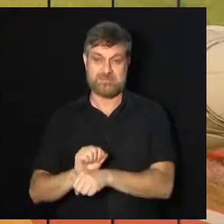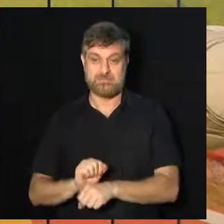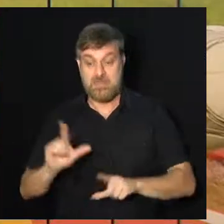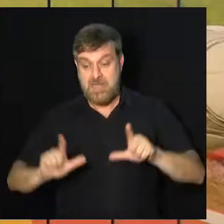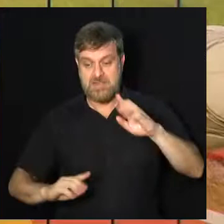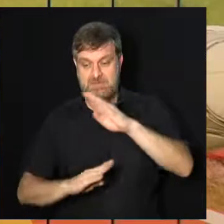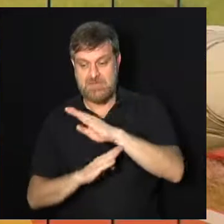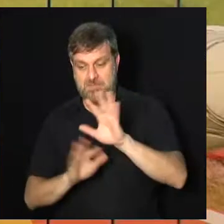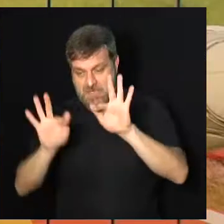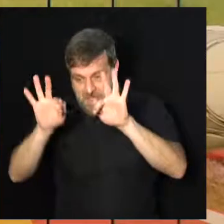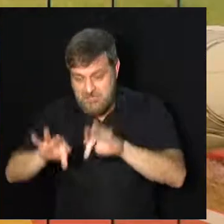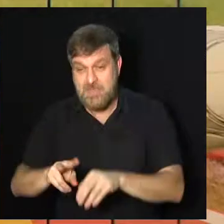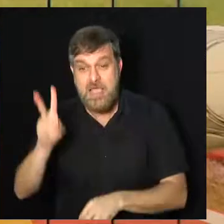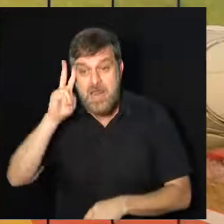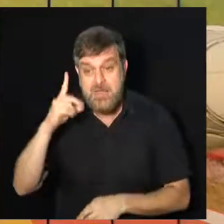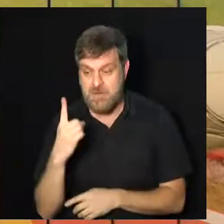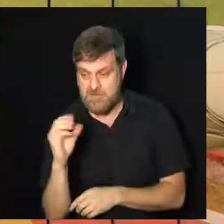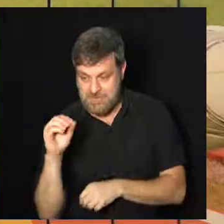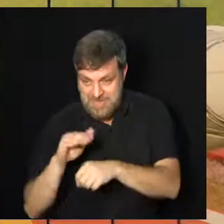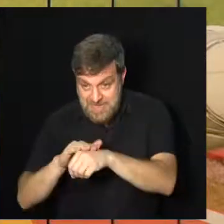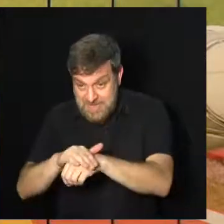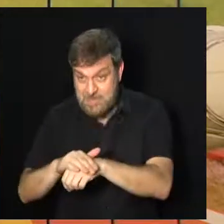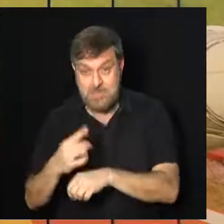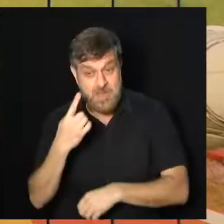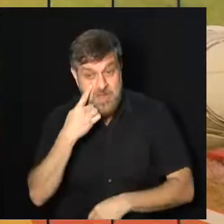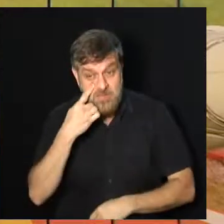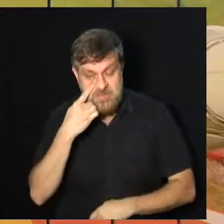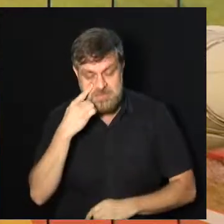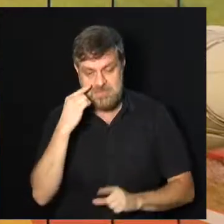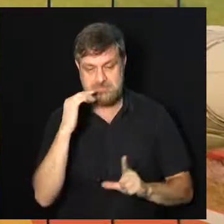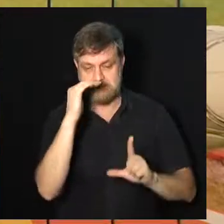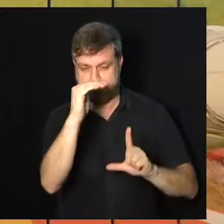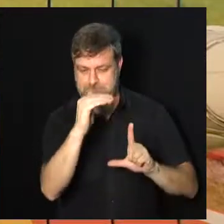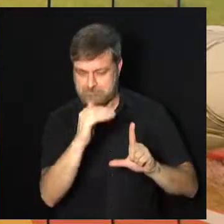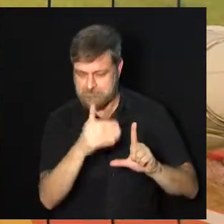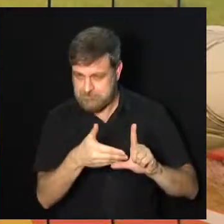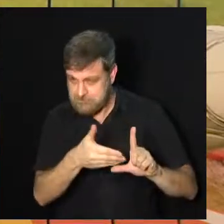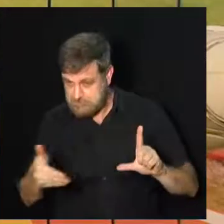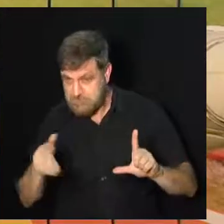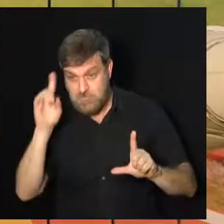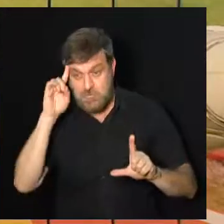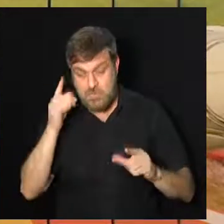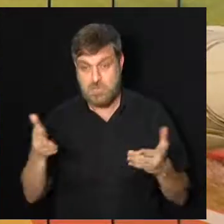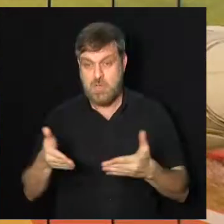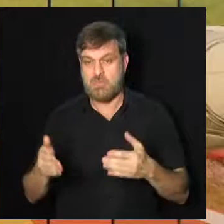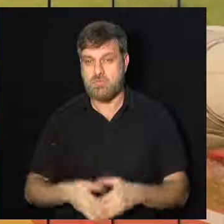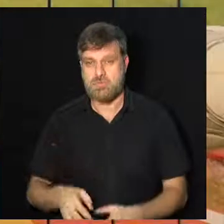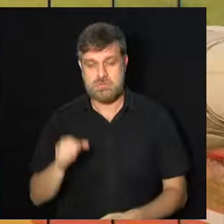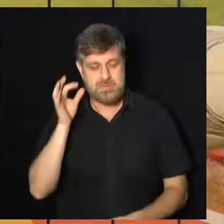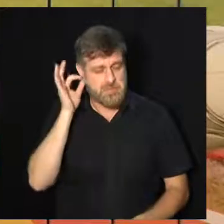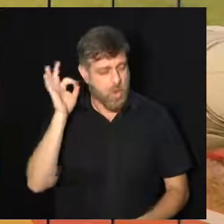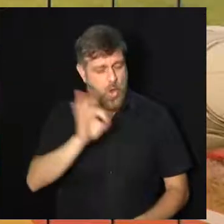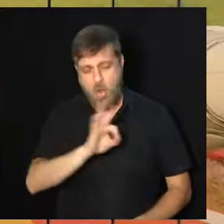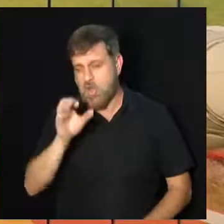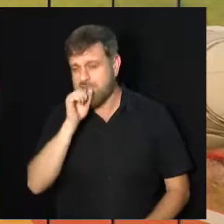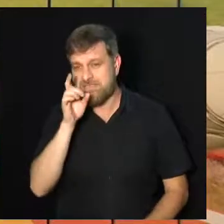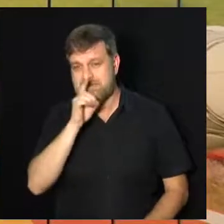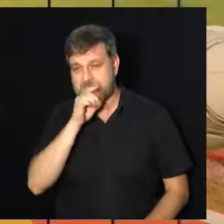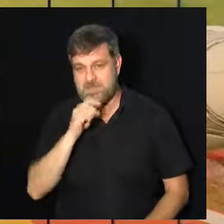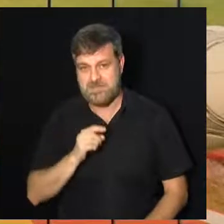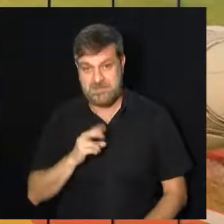aqui. Lembrando, às 10 horas da noite, você acompanha as principais notícias do dia. Ótimo fim de semana e